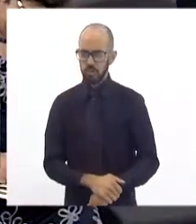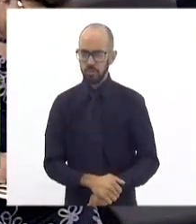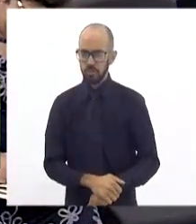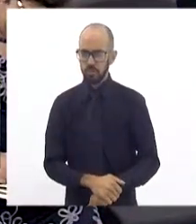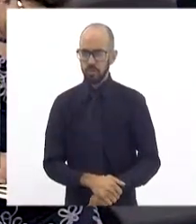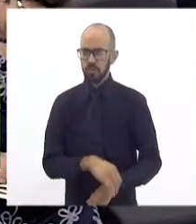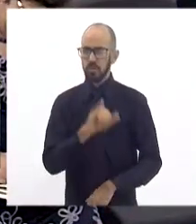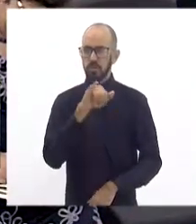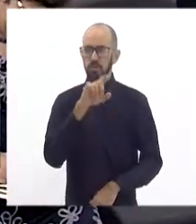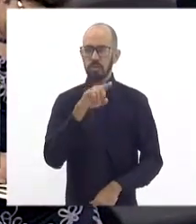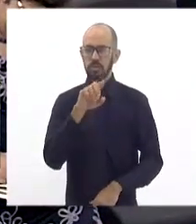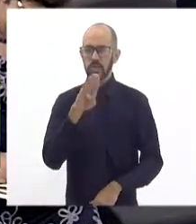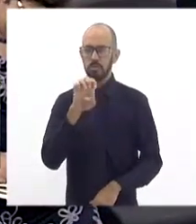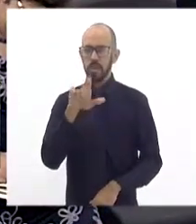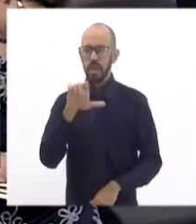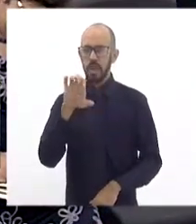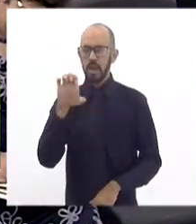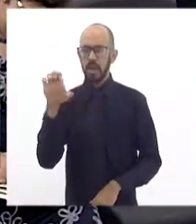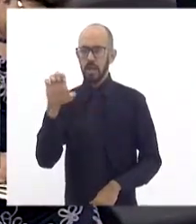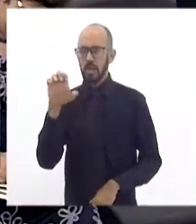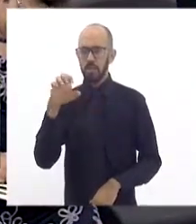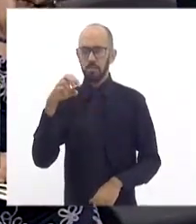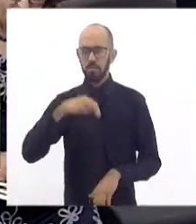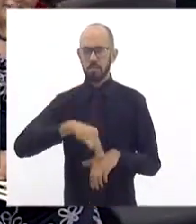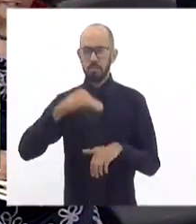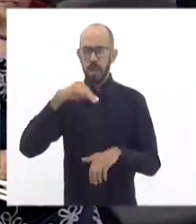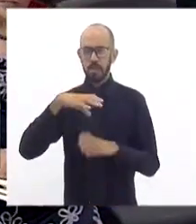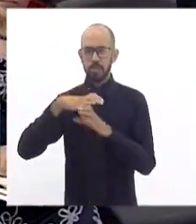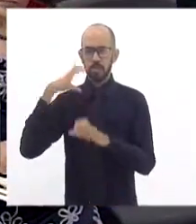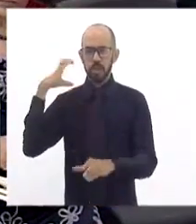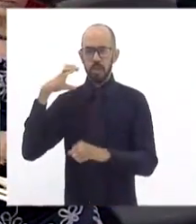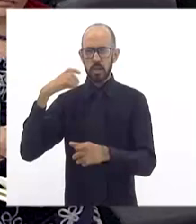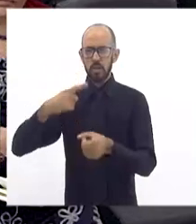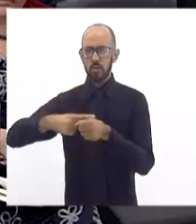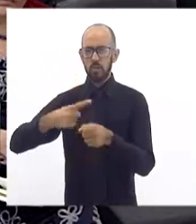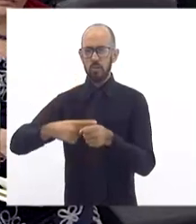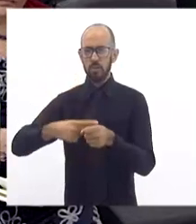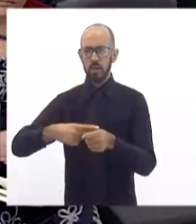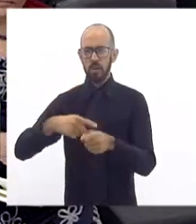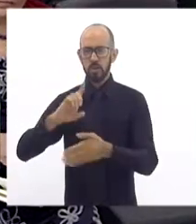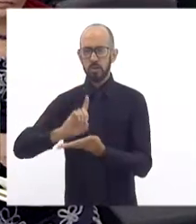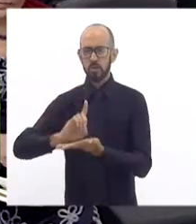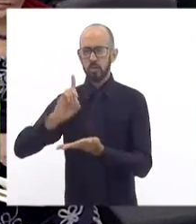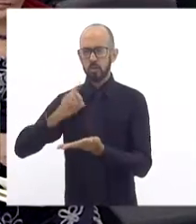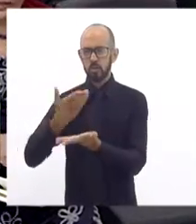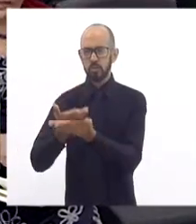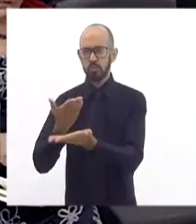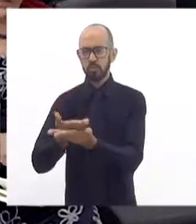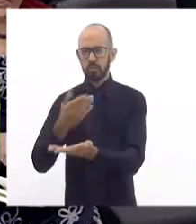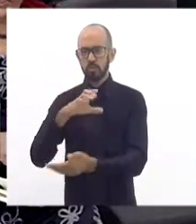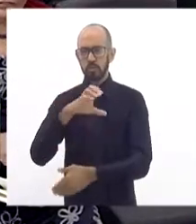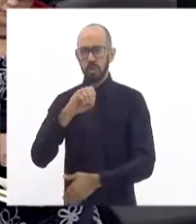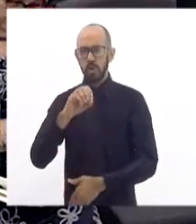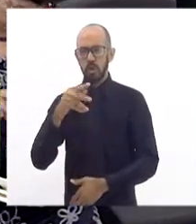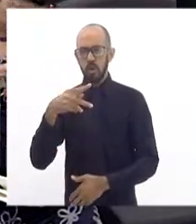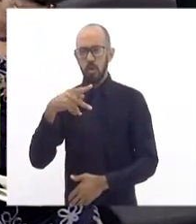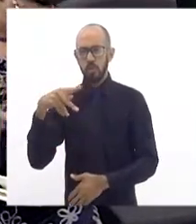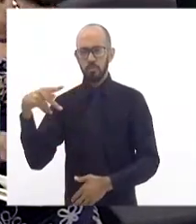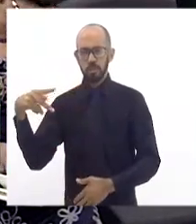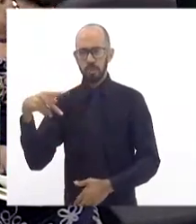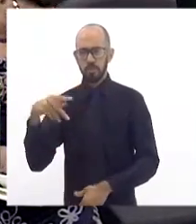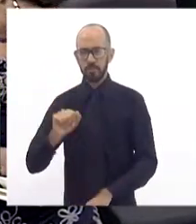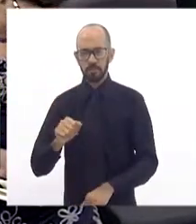Oi Isabelle mestre em engenharia Urbana pela UERJ e doutorando no programa de planejamento energético da coppe-ufrj